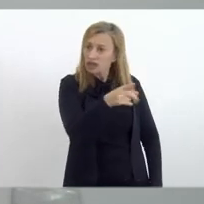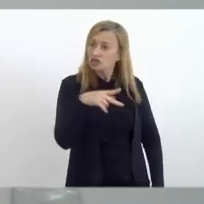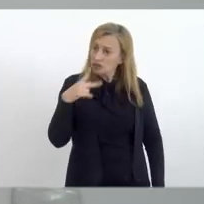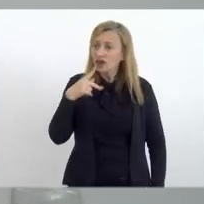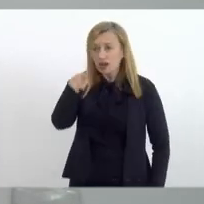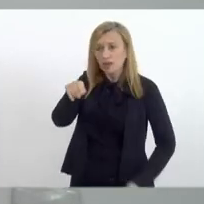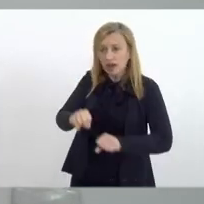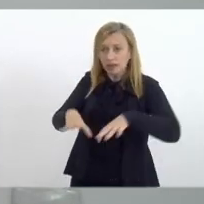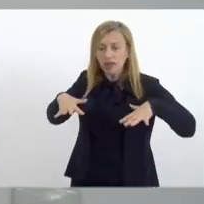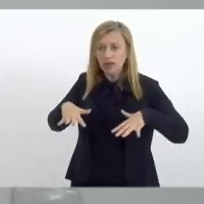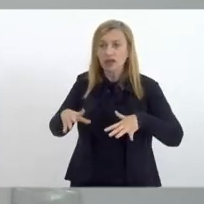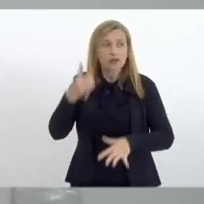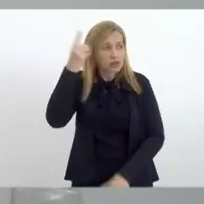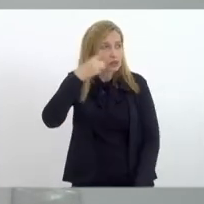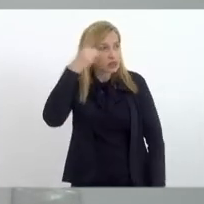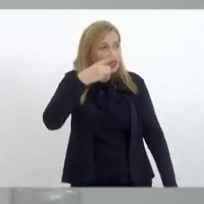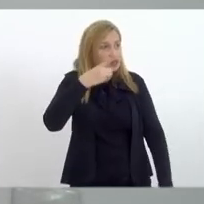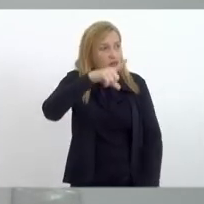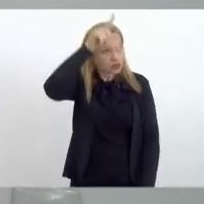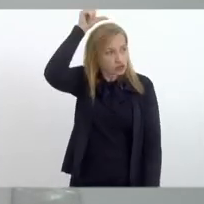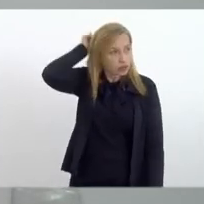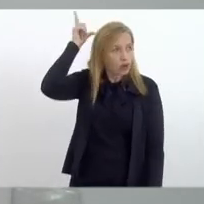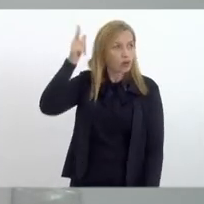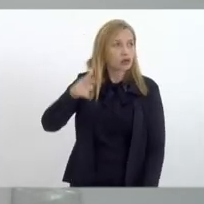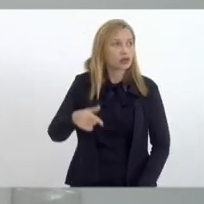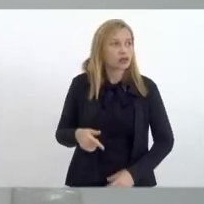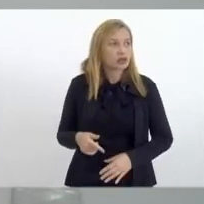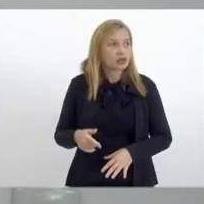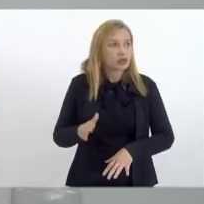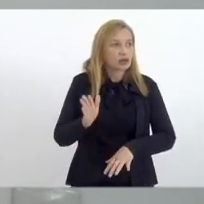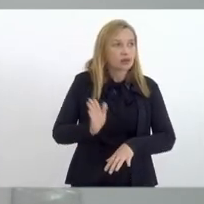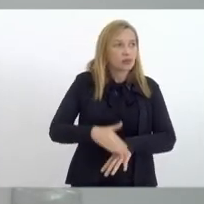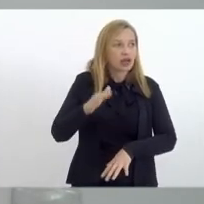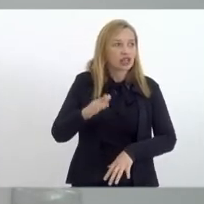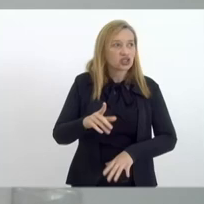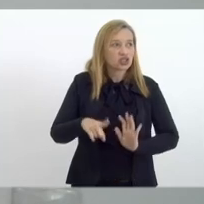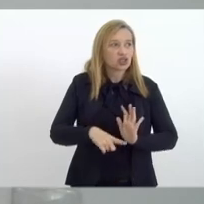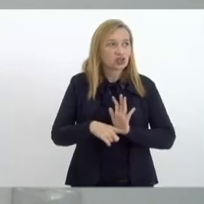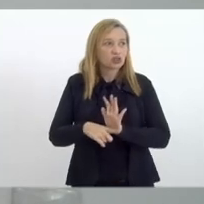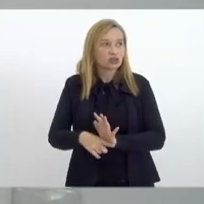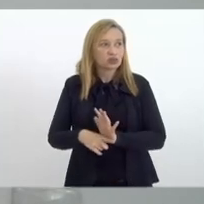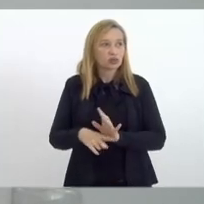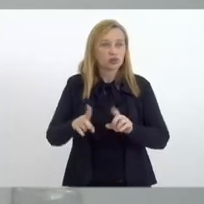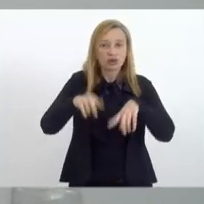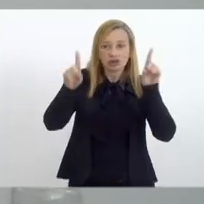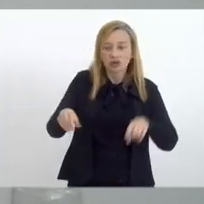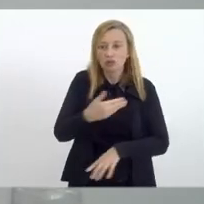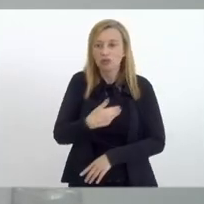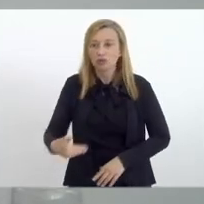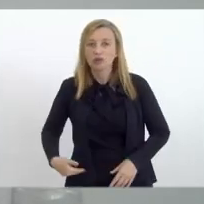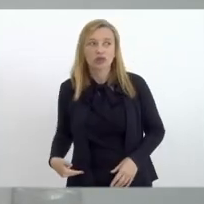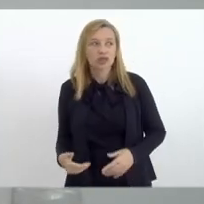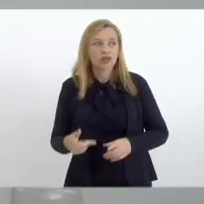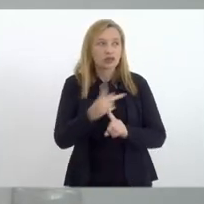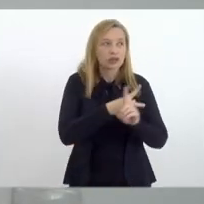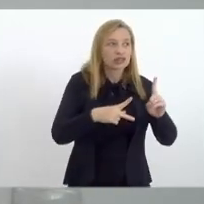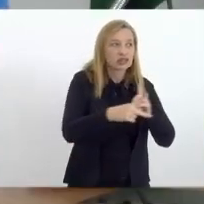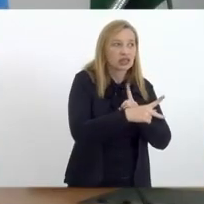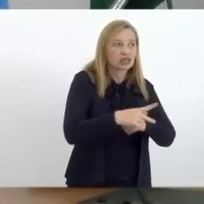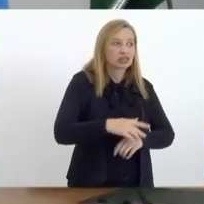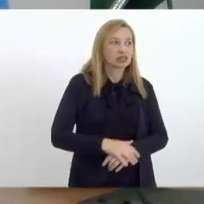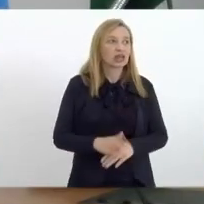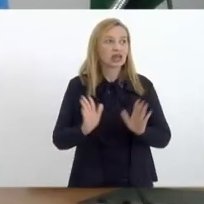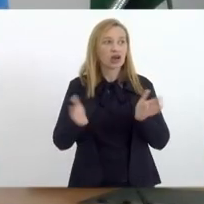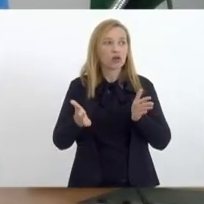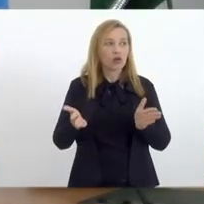plenário, porque o deputado Luiz Paulo foi o maior defensor do servidor público nas discussões da Previdência e agora